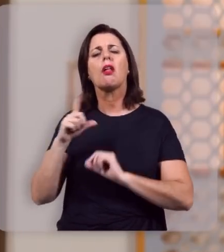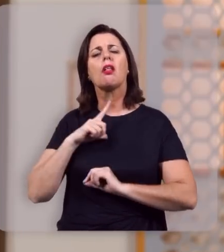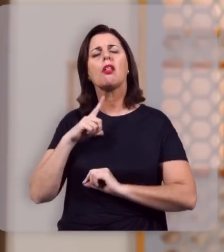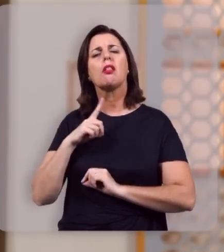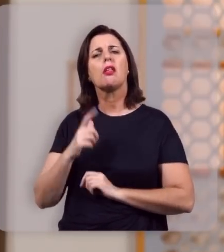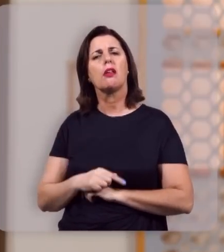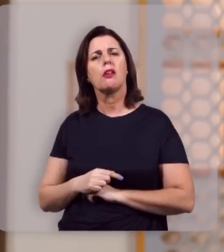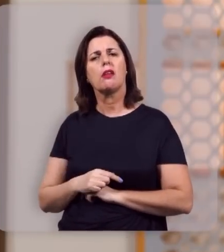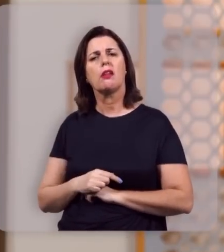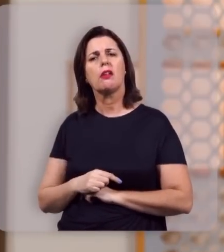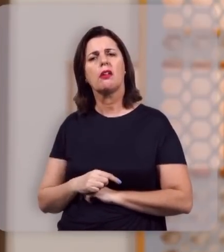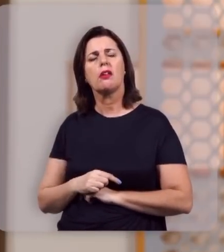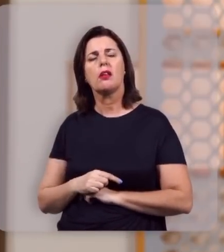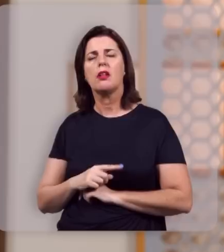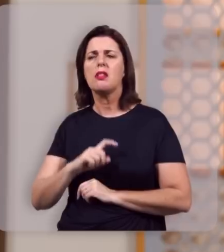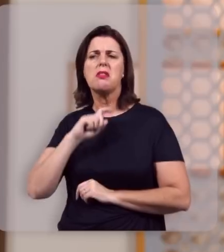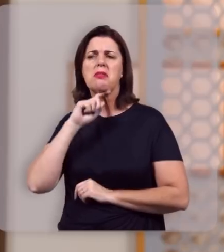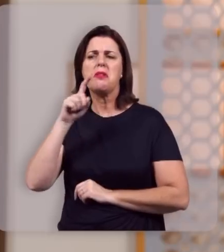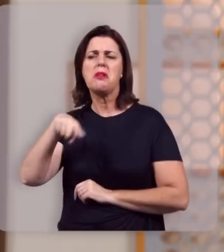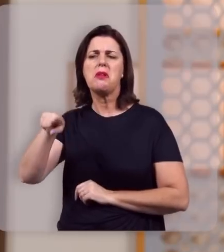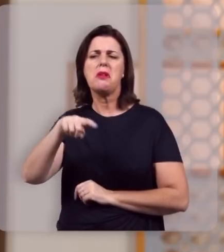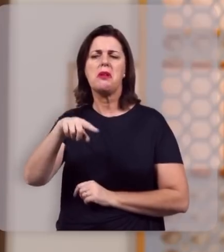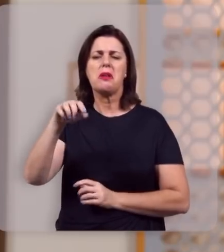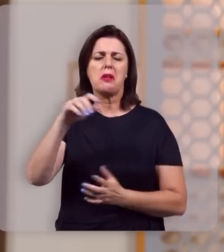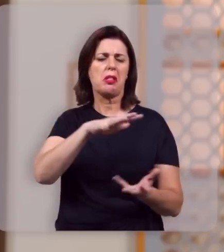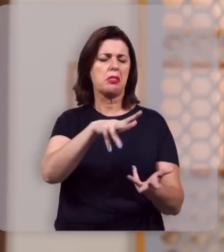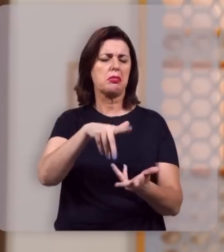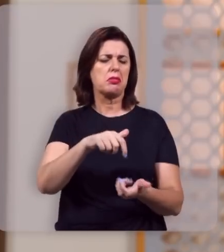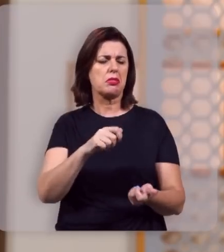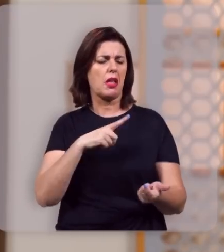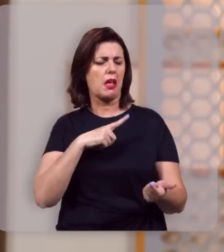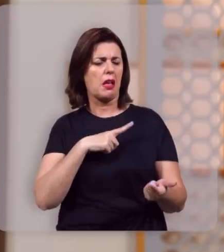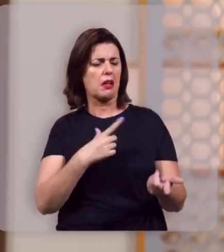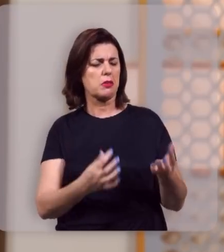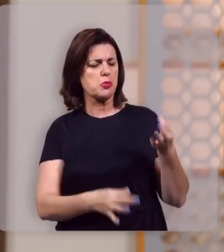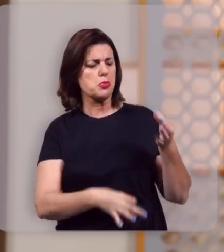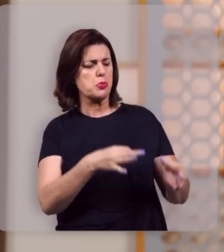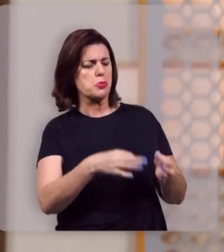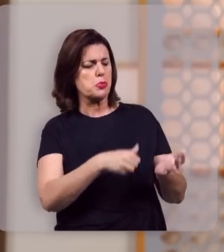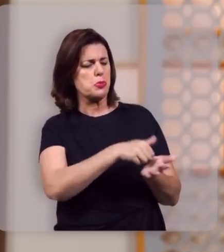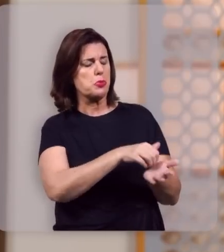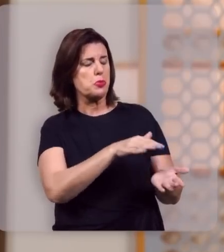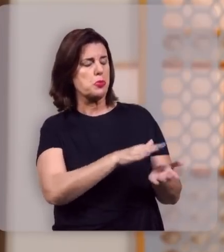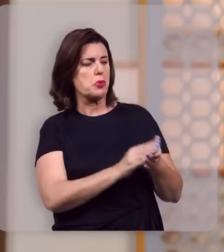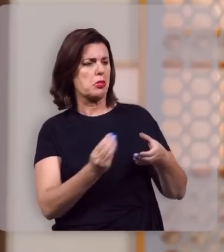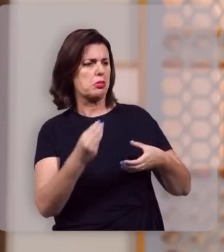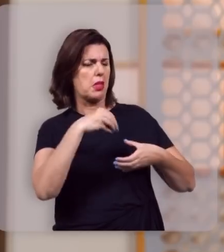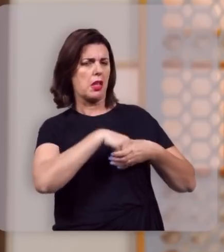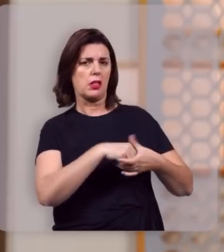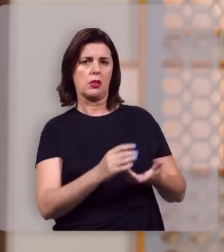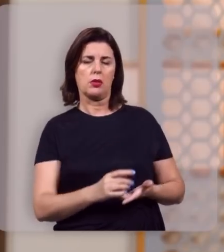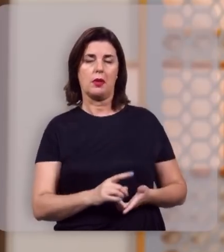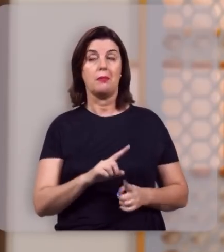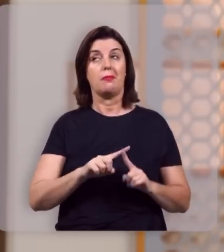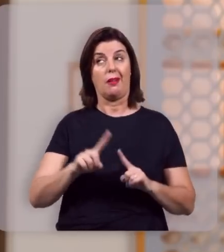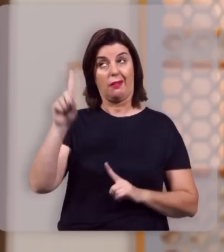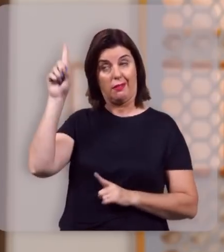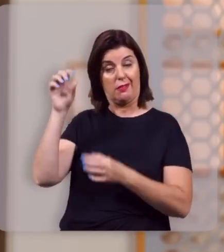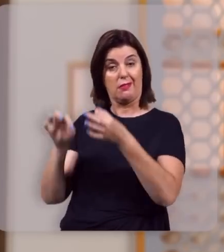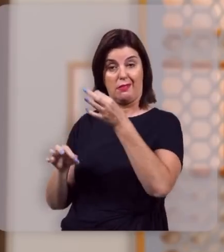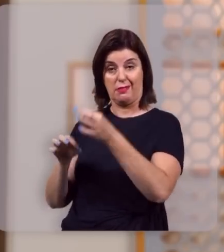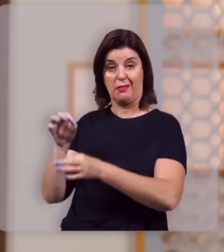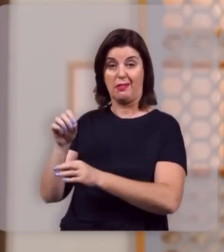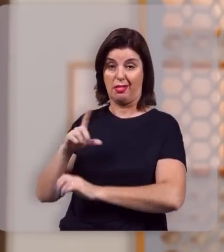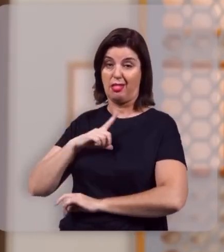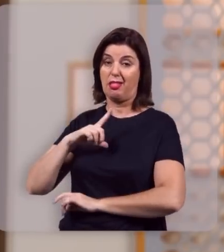esse crivo? Nenhum tribunal da terra tem competência para julgar foro íntimo, mas o tribunal de Deus julga